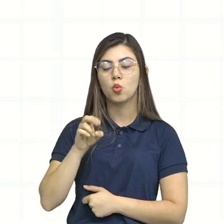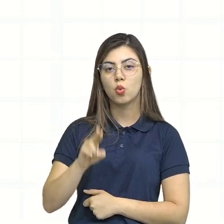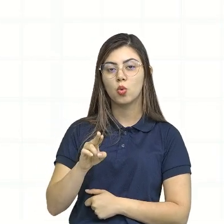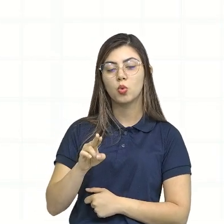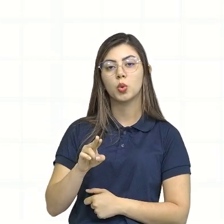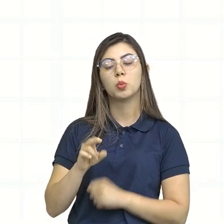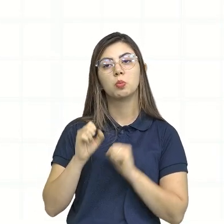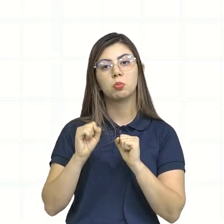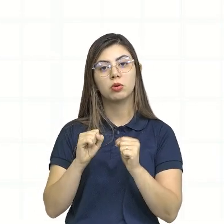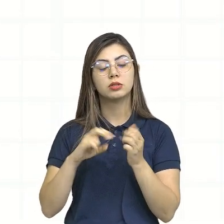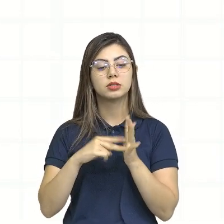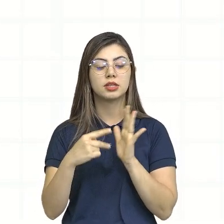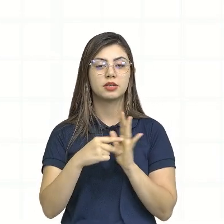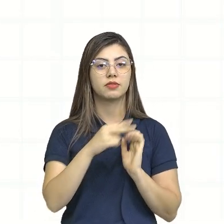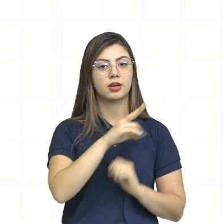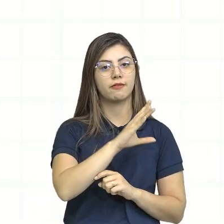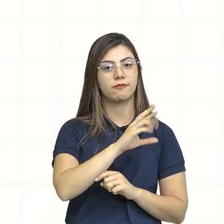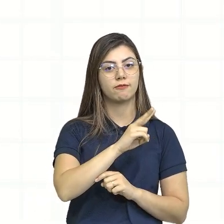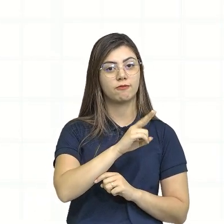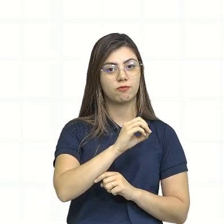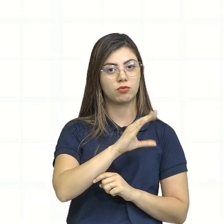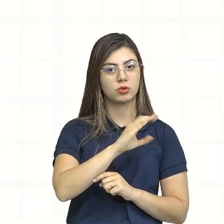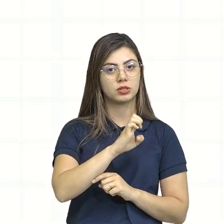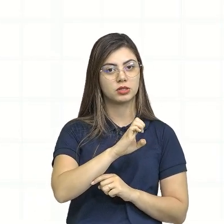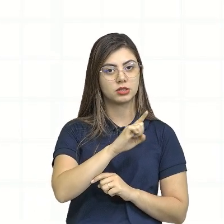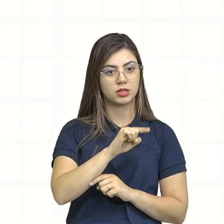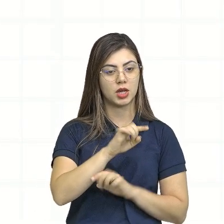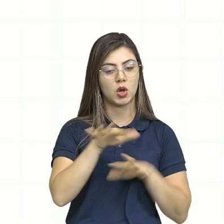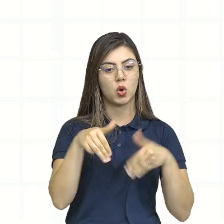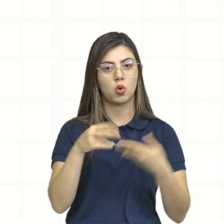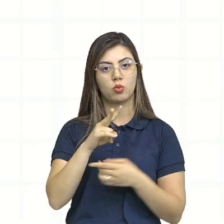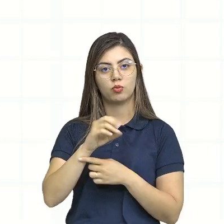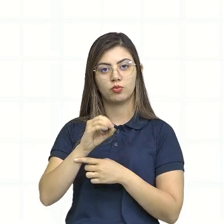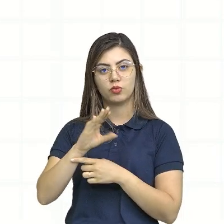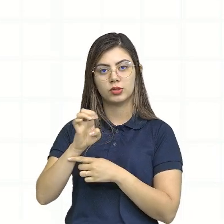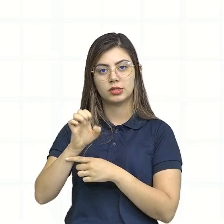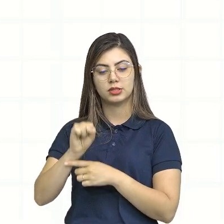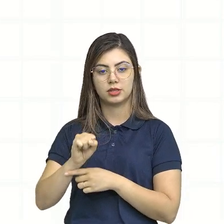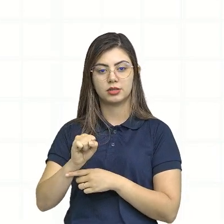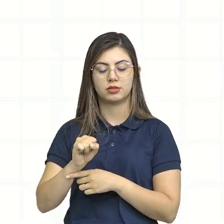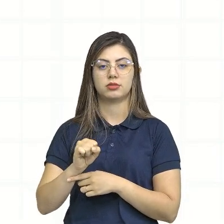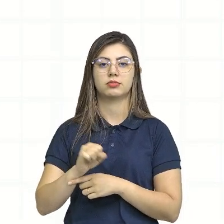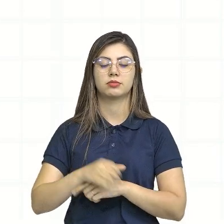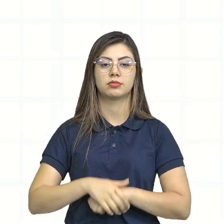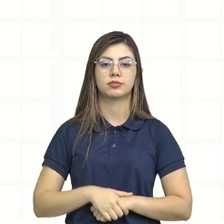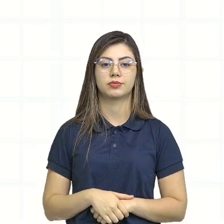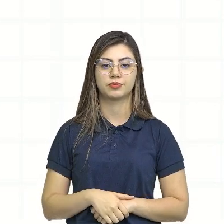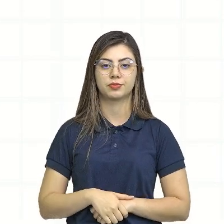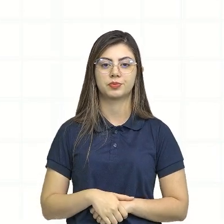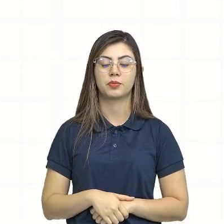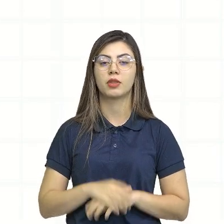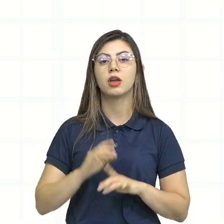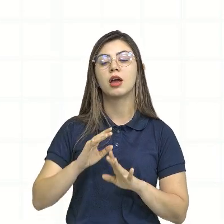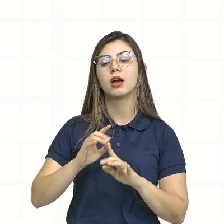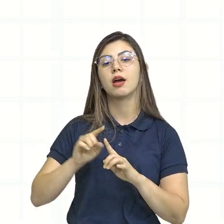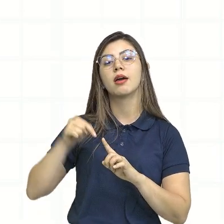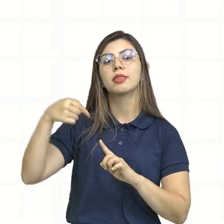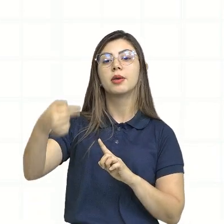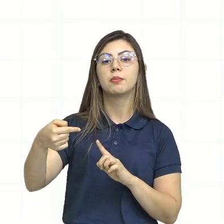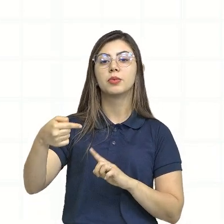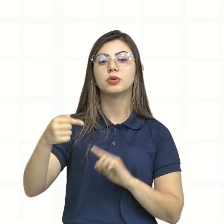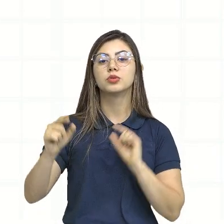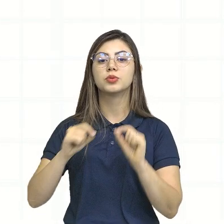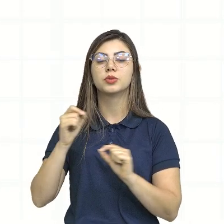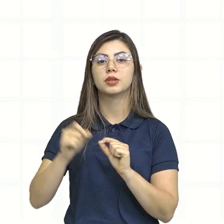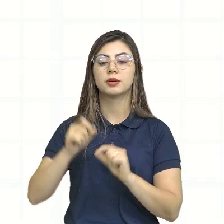vocês, tá bom? Ele não tem distinção se singular ou plural. É o contexto que vai me indicar. E aí, na sequência, eu vou ter os verbos, que